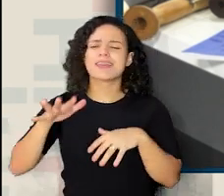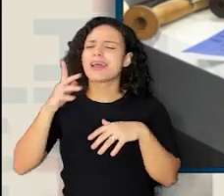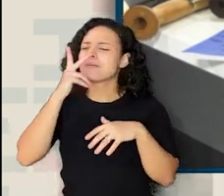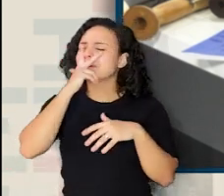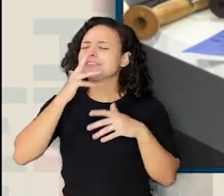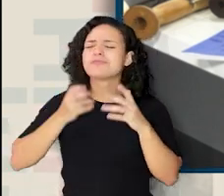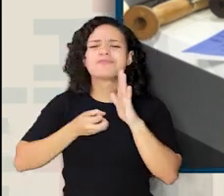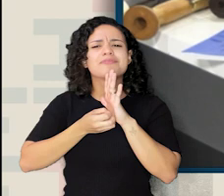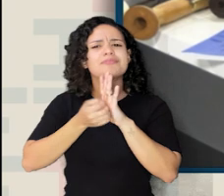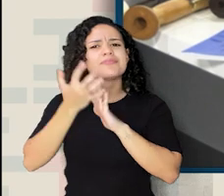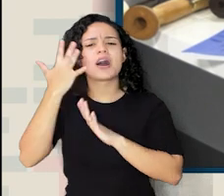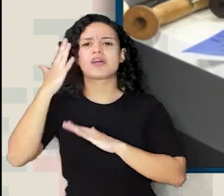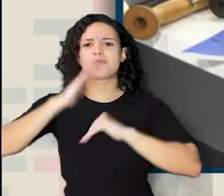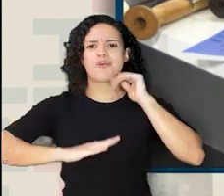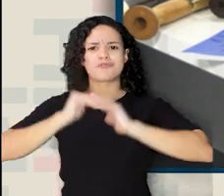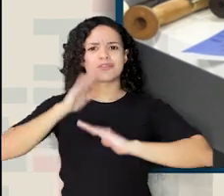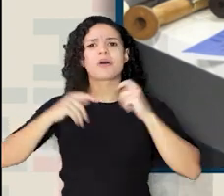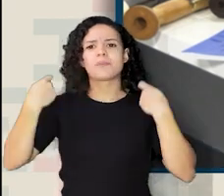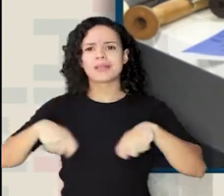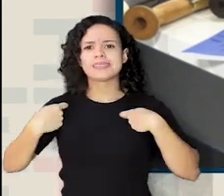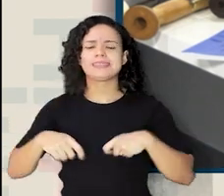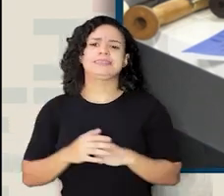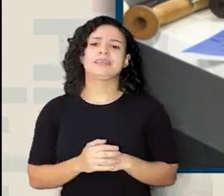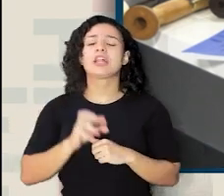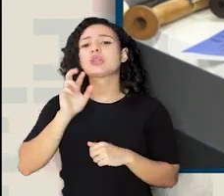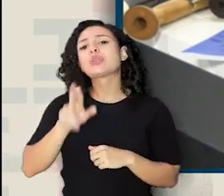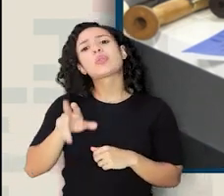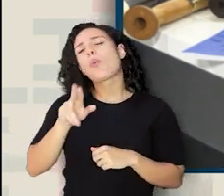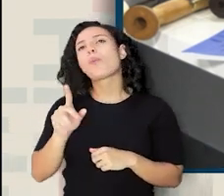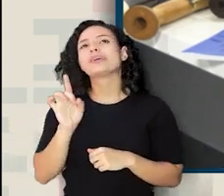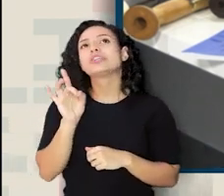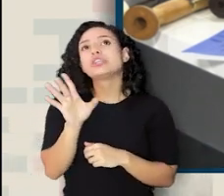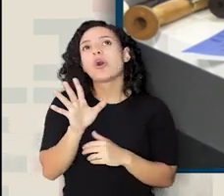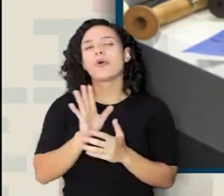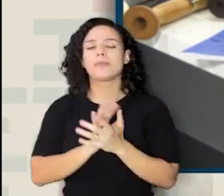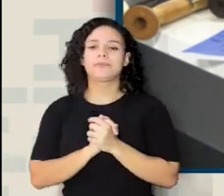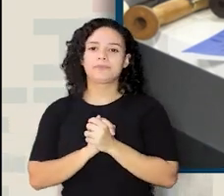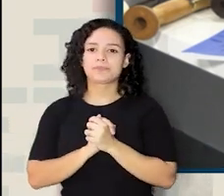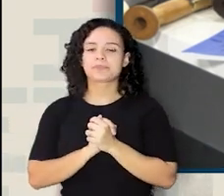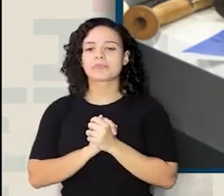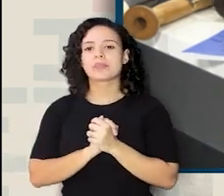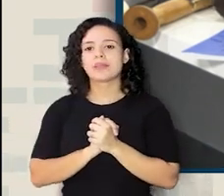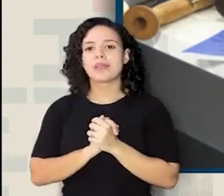universo muito amplo, que o flautista tem que lidar. Não é somente